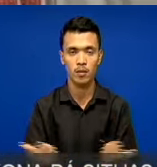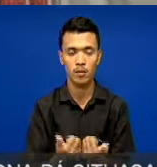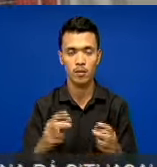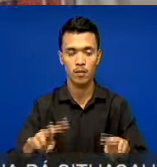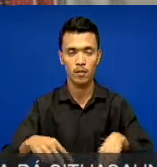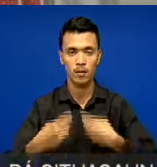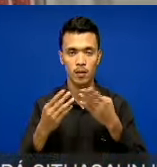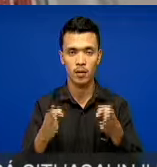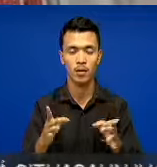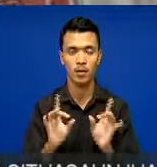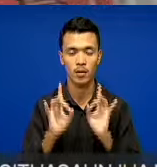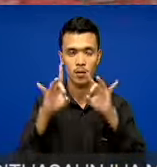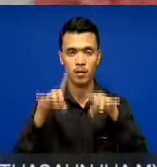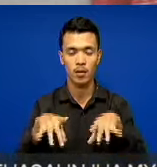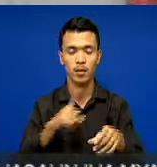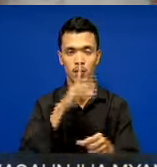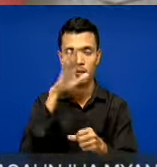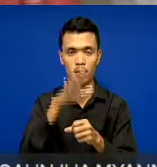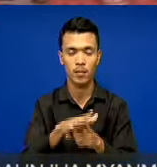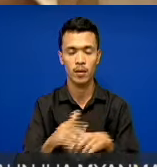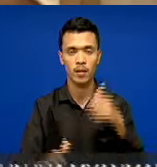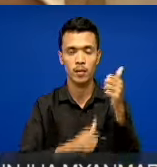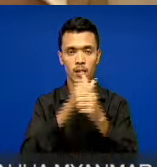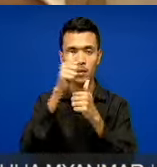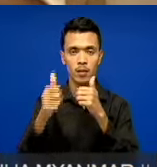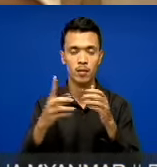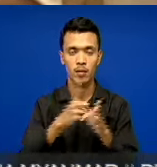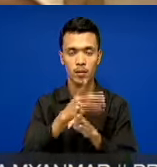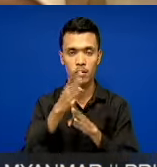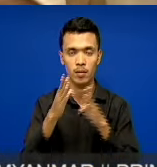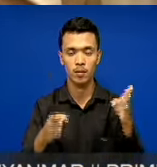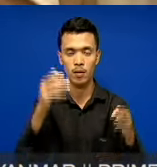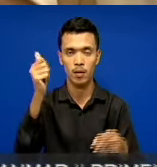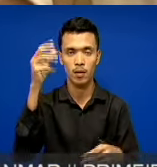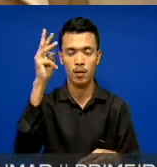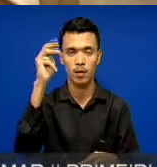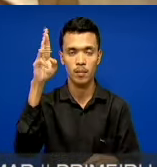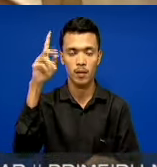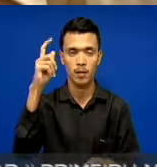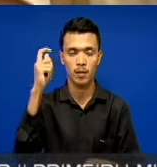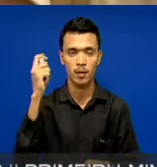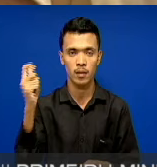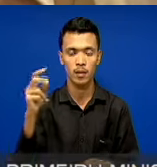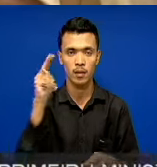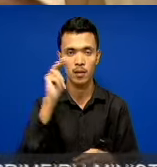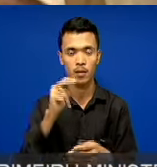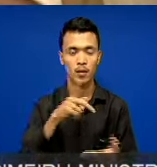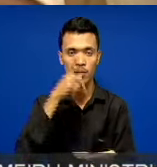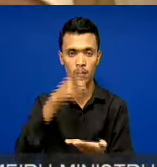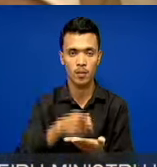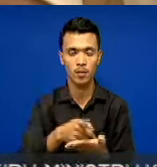Veterano Australia, Greg Melik promete, sih atau Diretor Eksekutif Arkivo Museum Resistência Timorense ni pedido